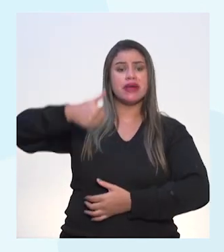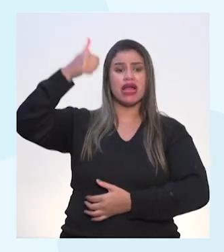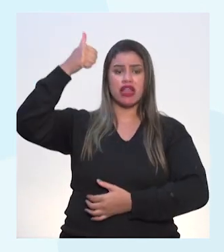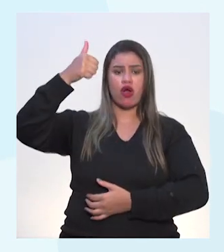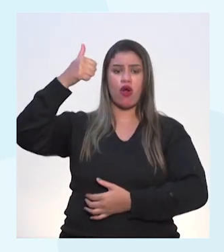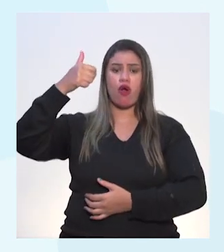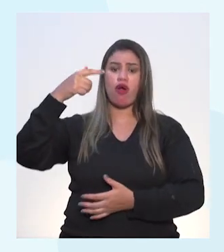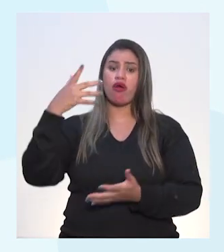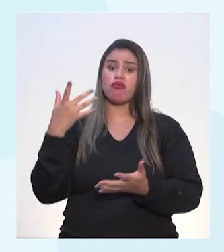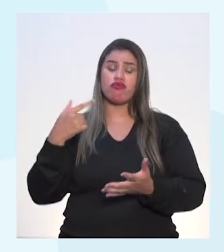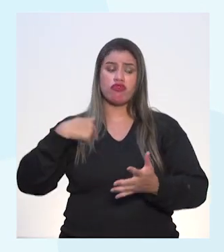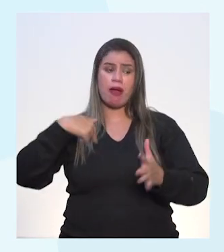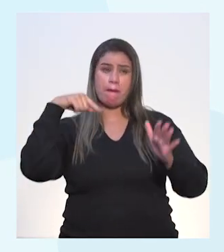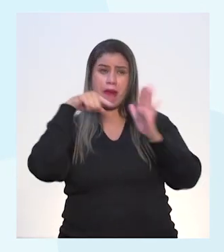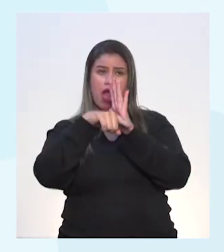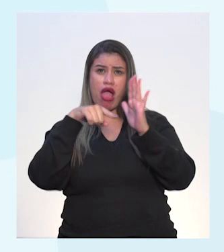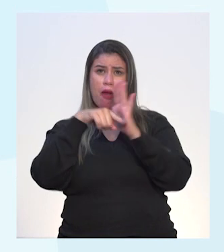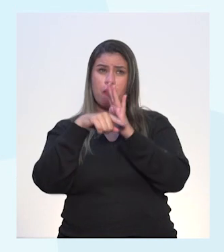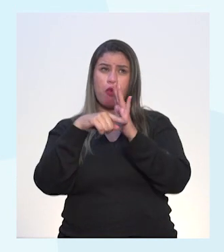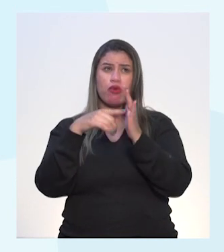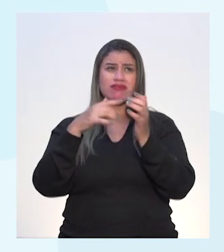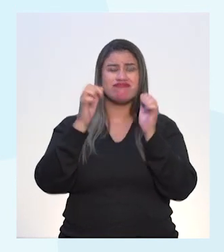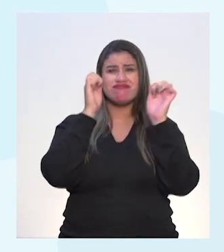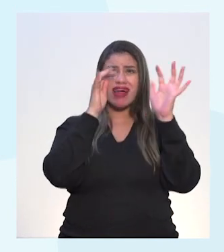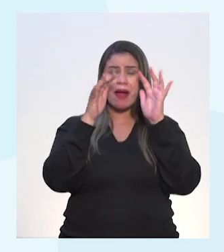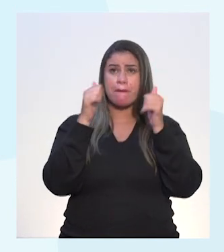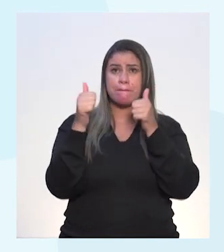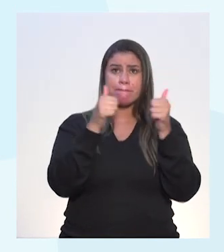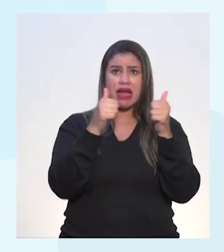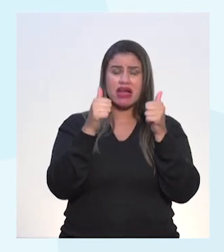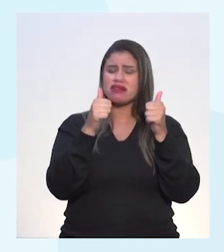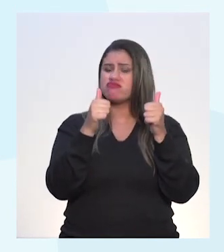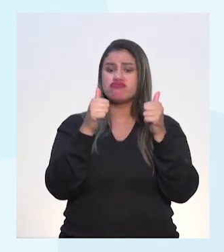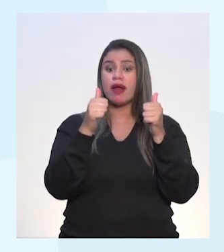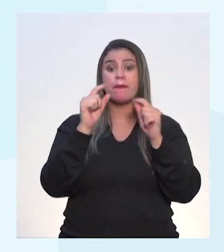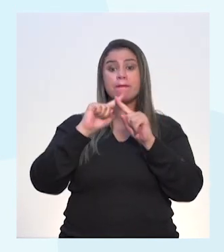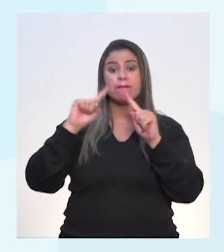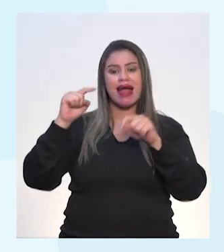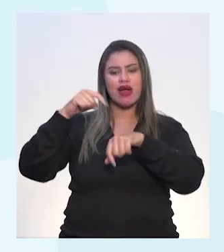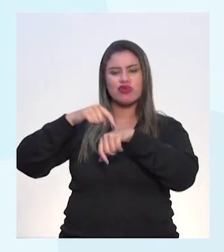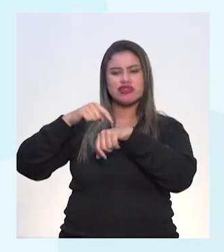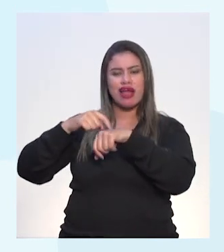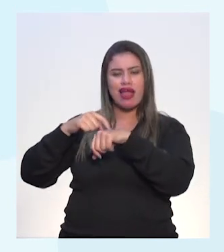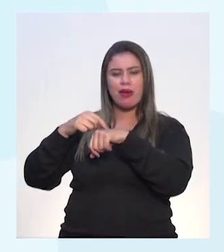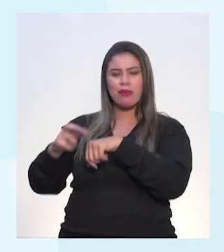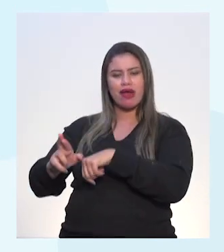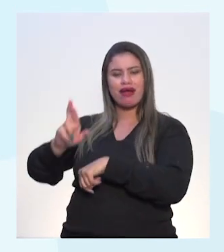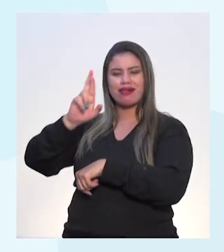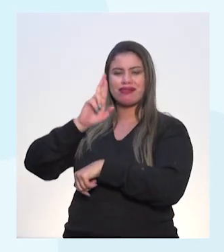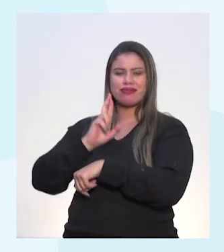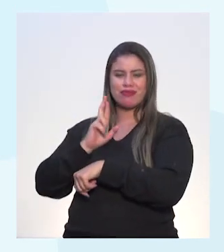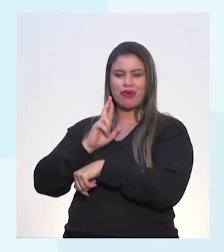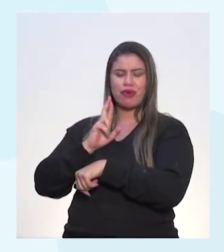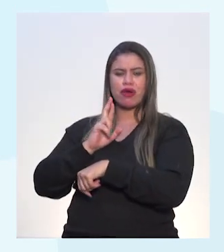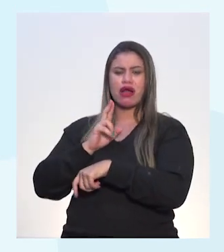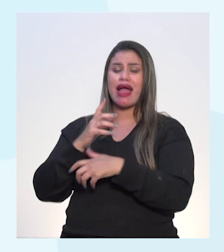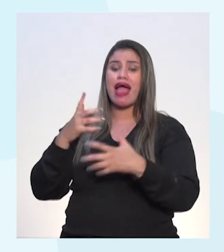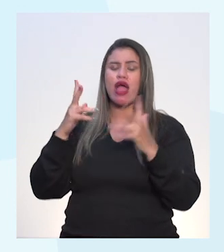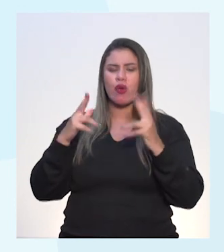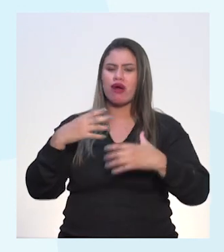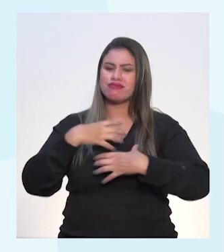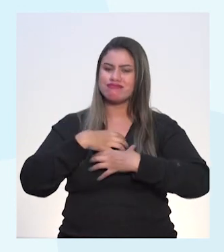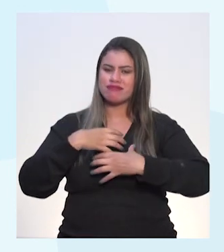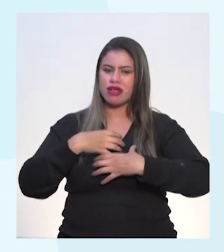faça as melhores perguntas ele lhe dará as melhores respostas né de um autor